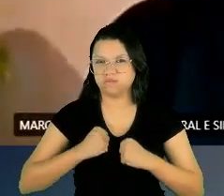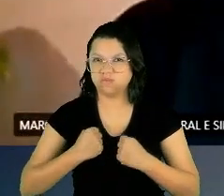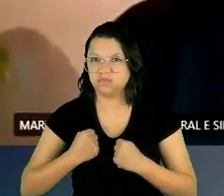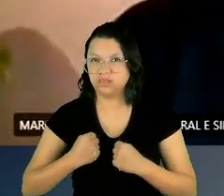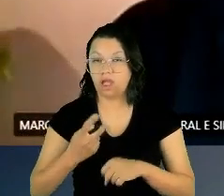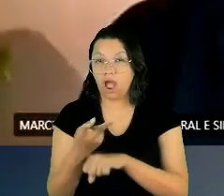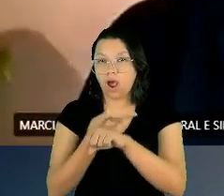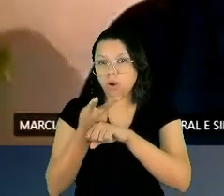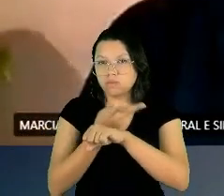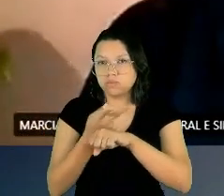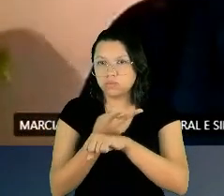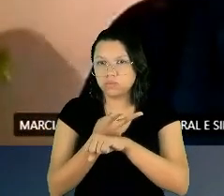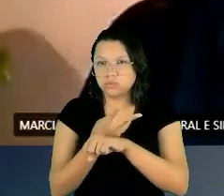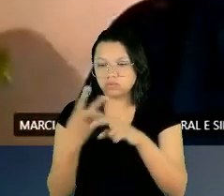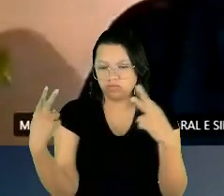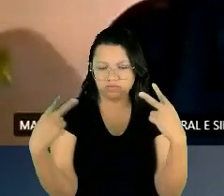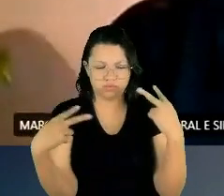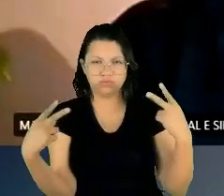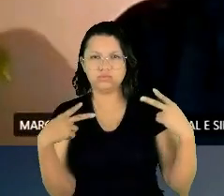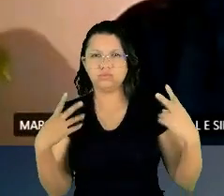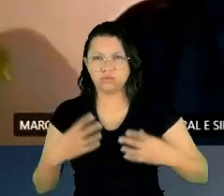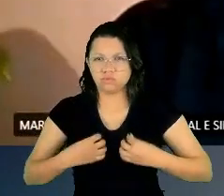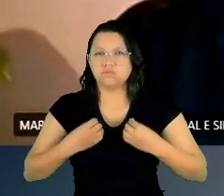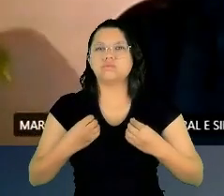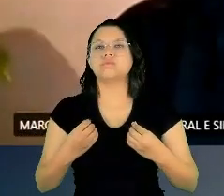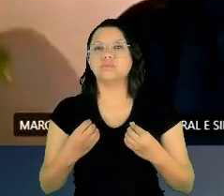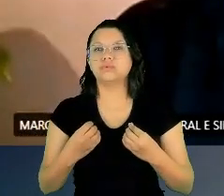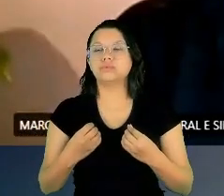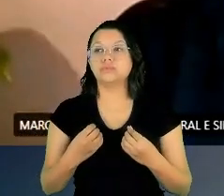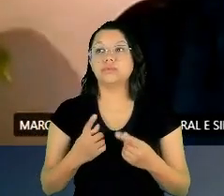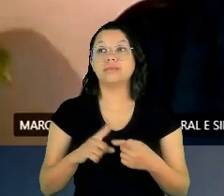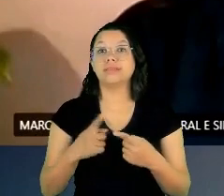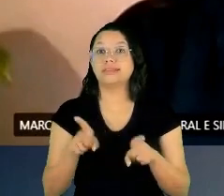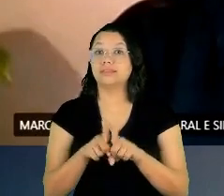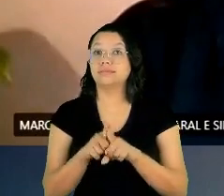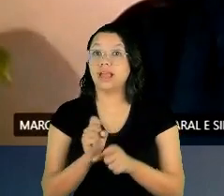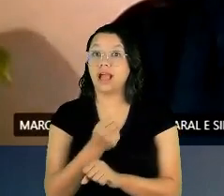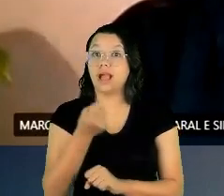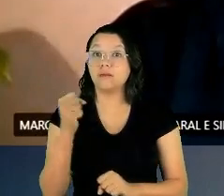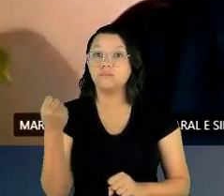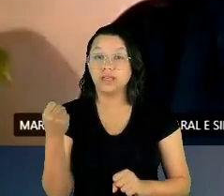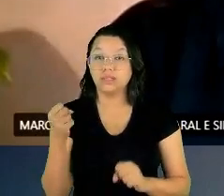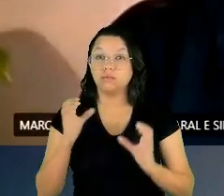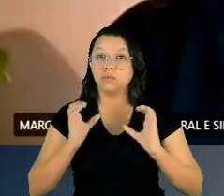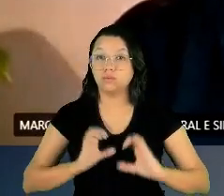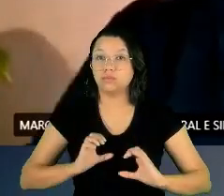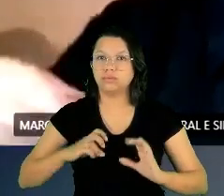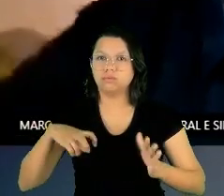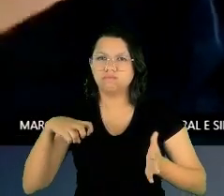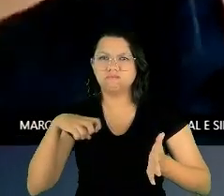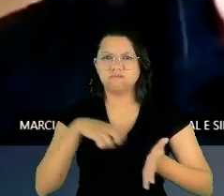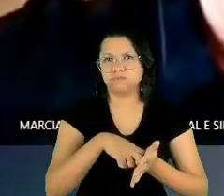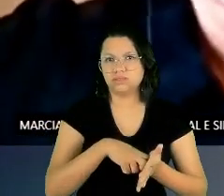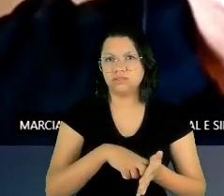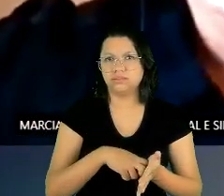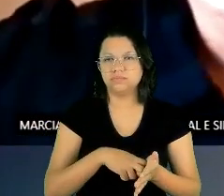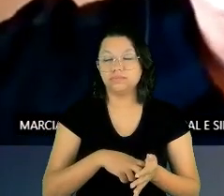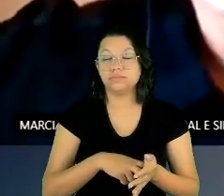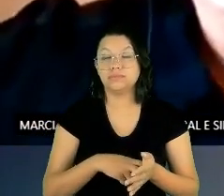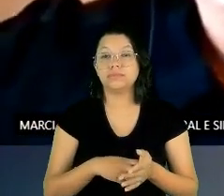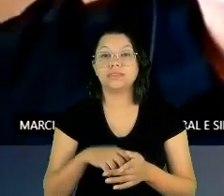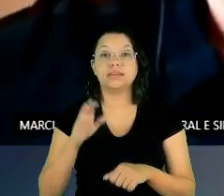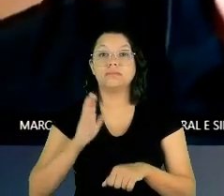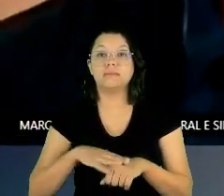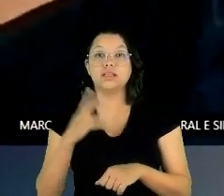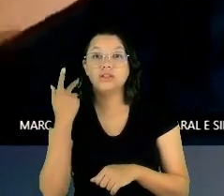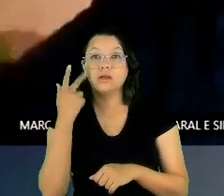comportamento competitivo, busca por status, mas também aumenta comportamento de punição altruísta.